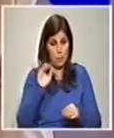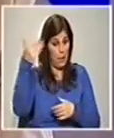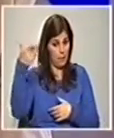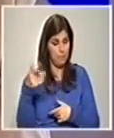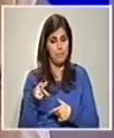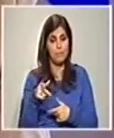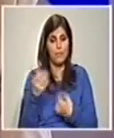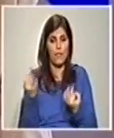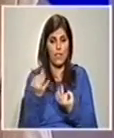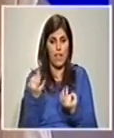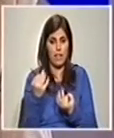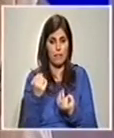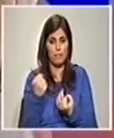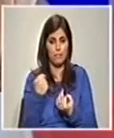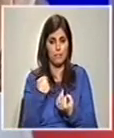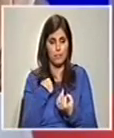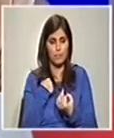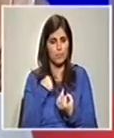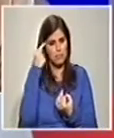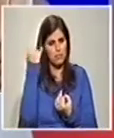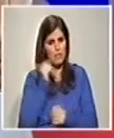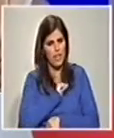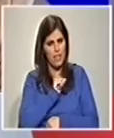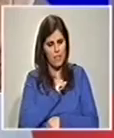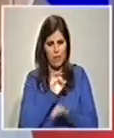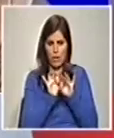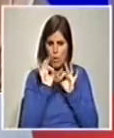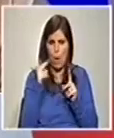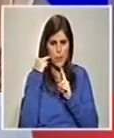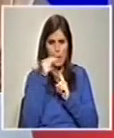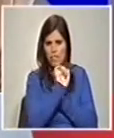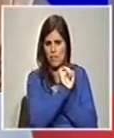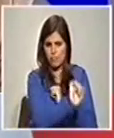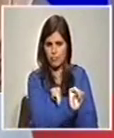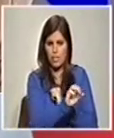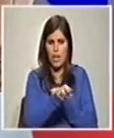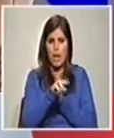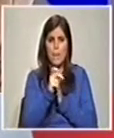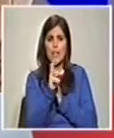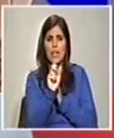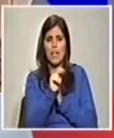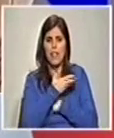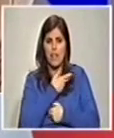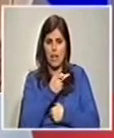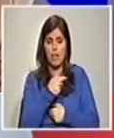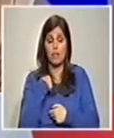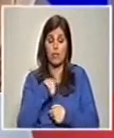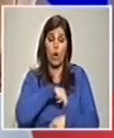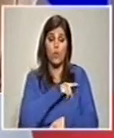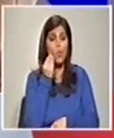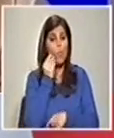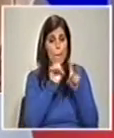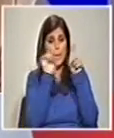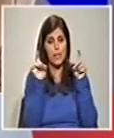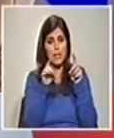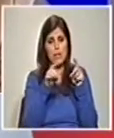de facto, partilho aqui com a Margarida desta visão e nós, enquanto empresa multinacional, nesse aspecto temos